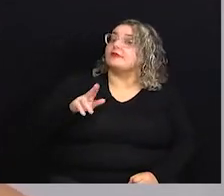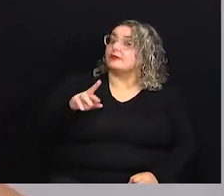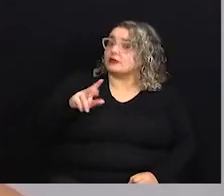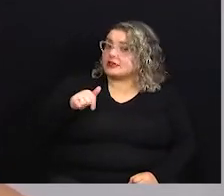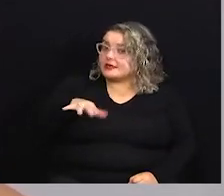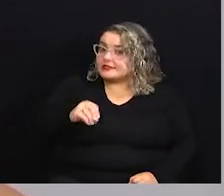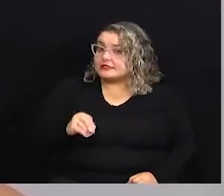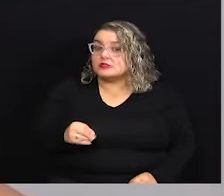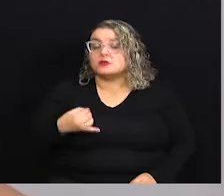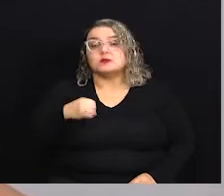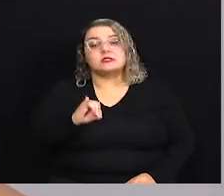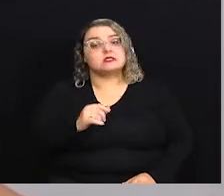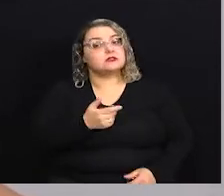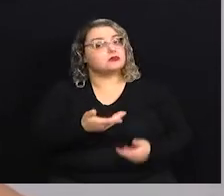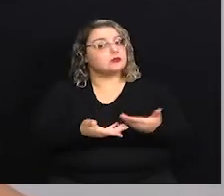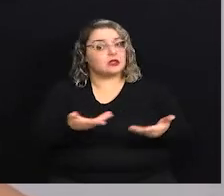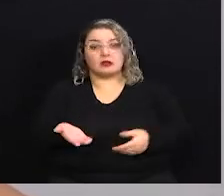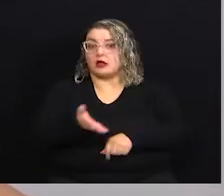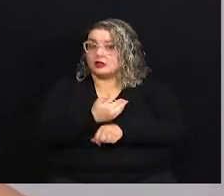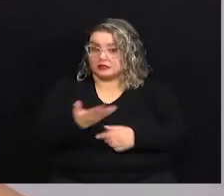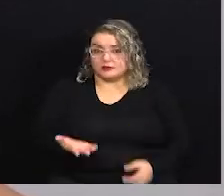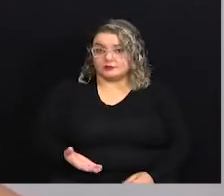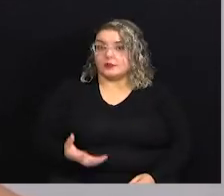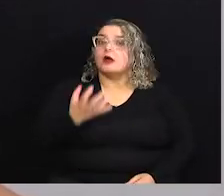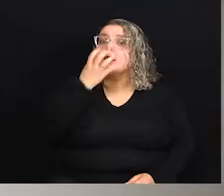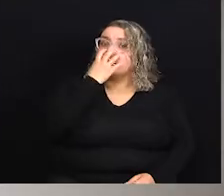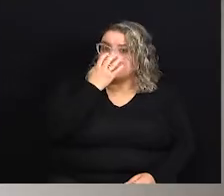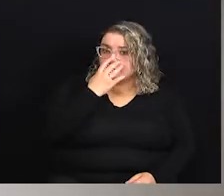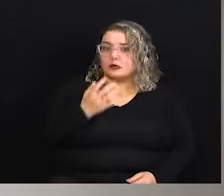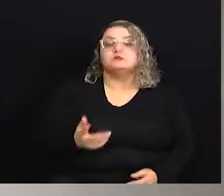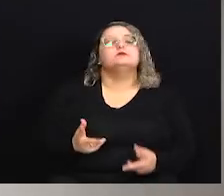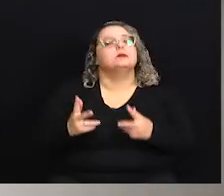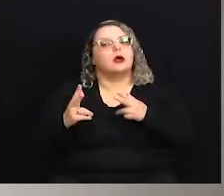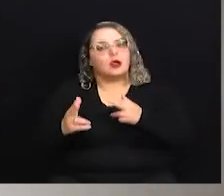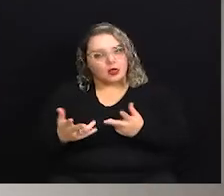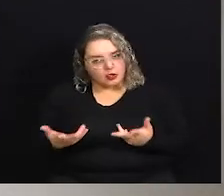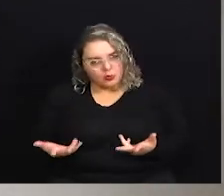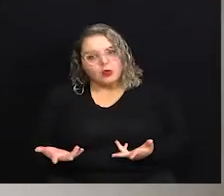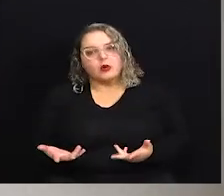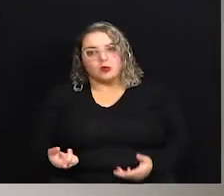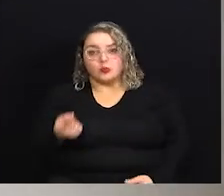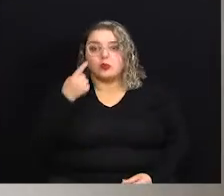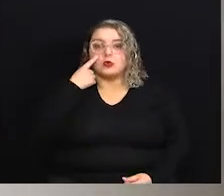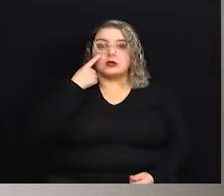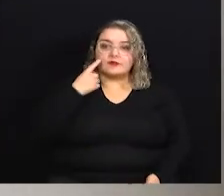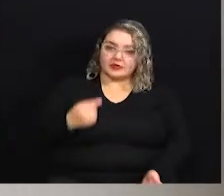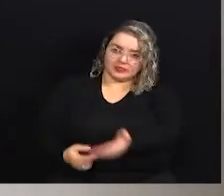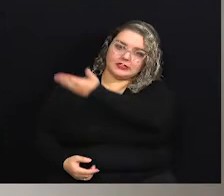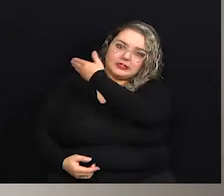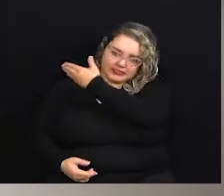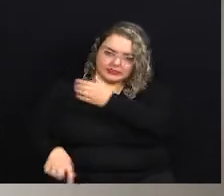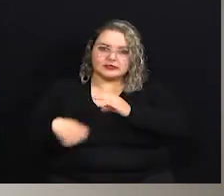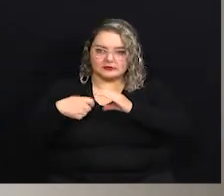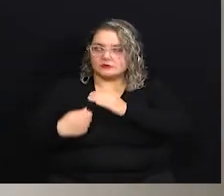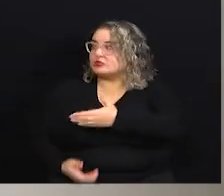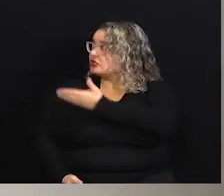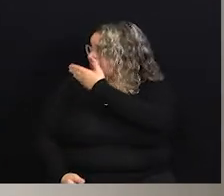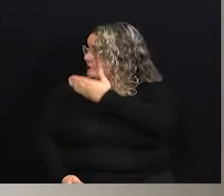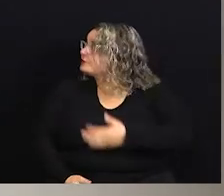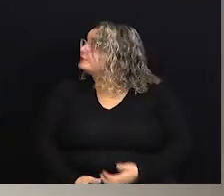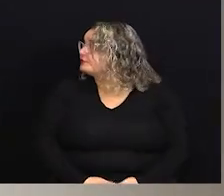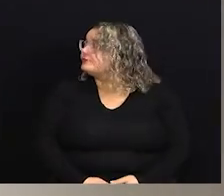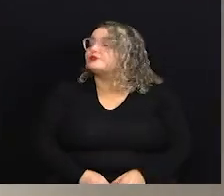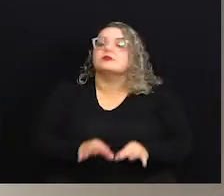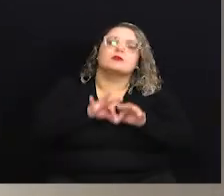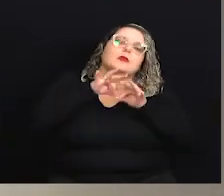um quadro de perfuração, se a gente não conseguir intervir a tempo. Cães também ingerem este tipo de objeto. É o que se vê neste